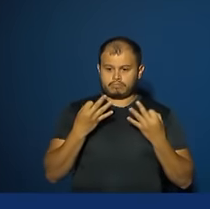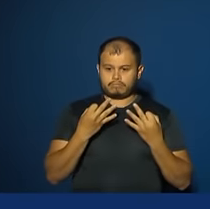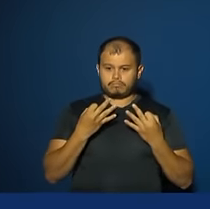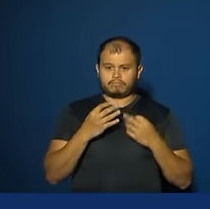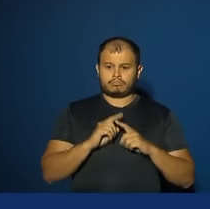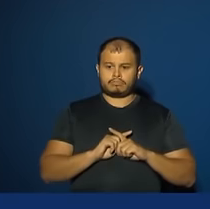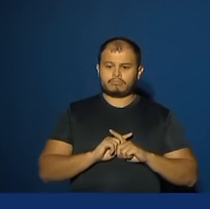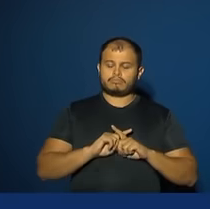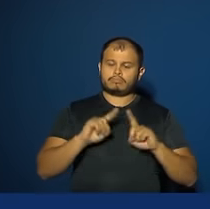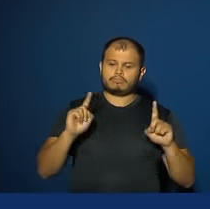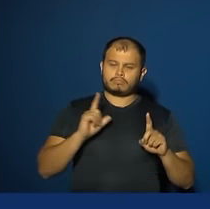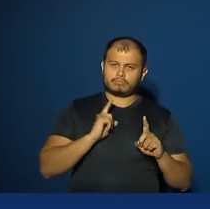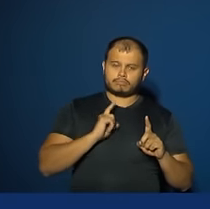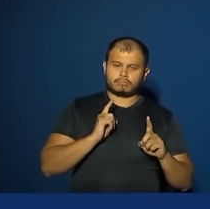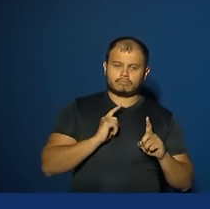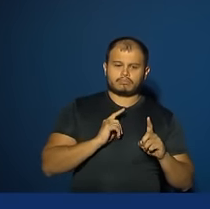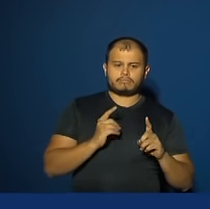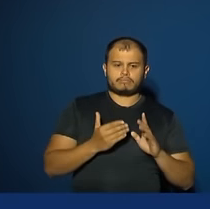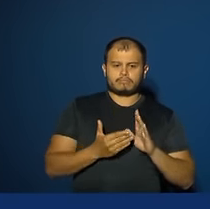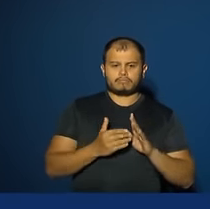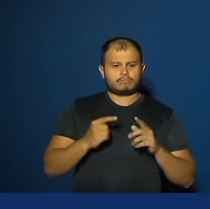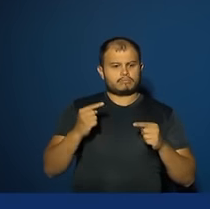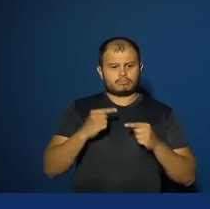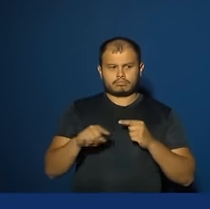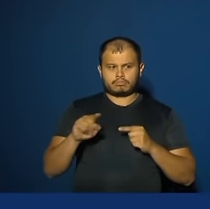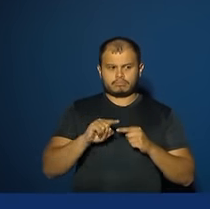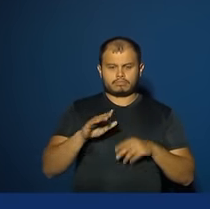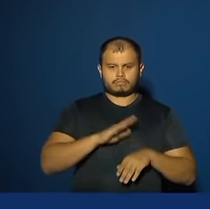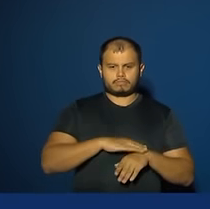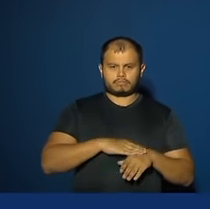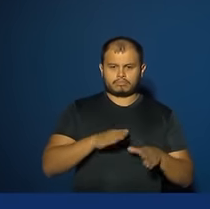padrões esse processo de desinflação.